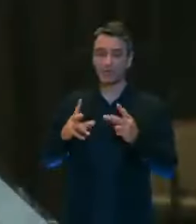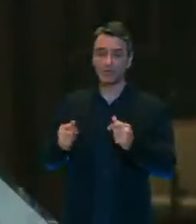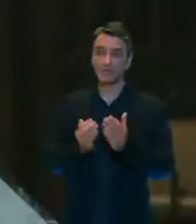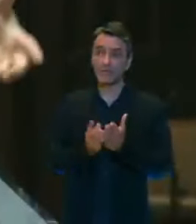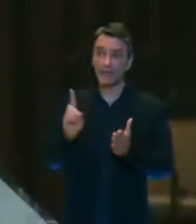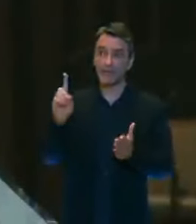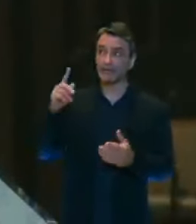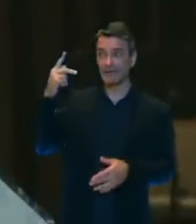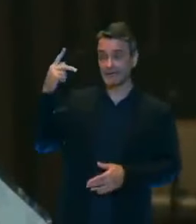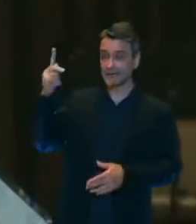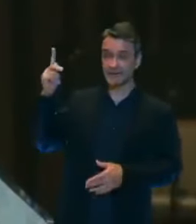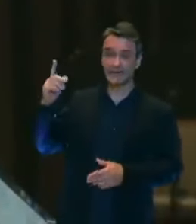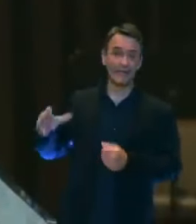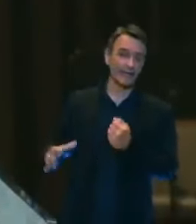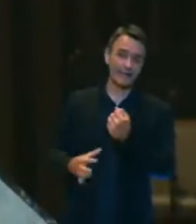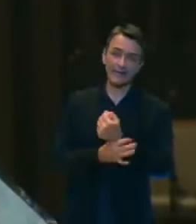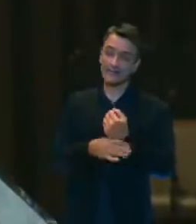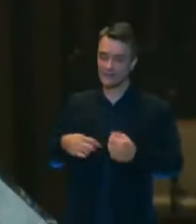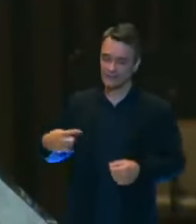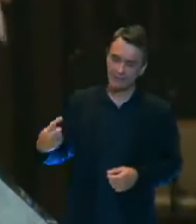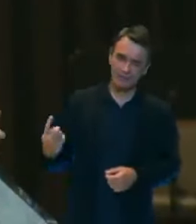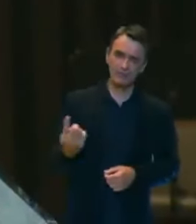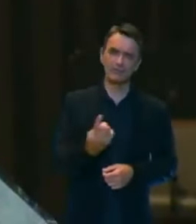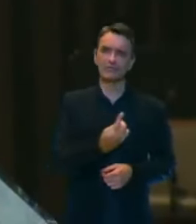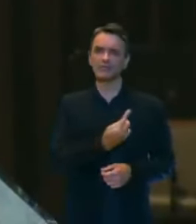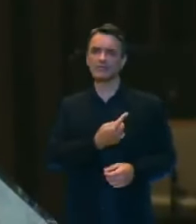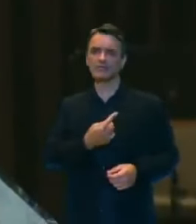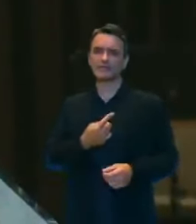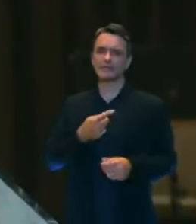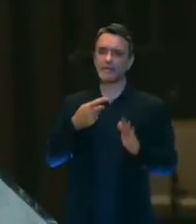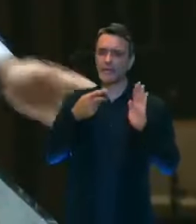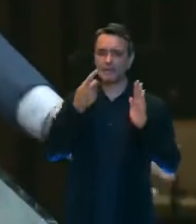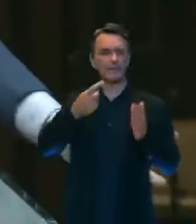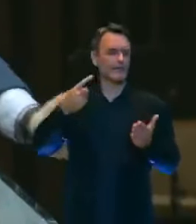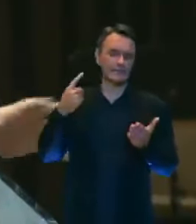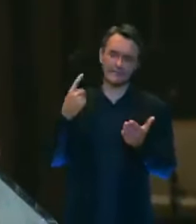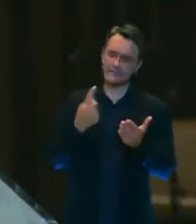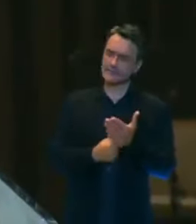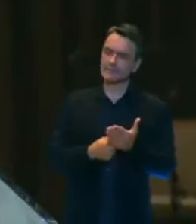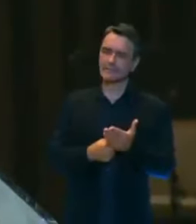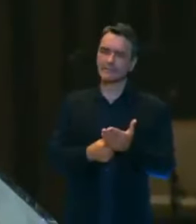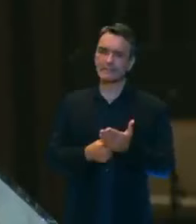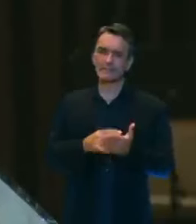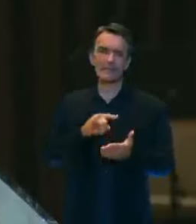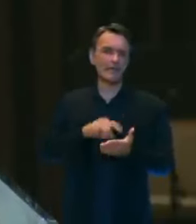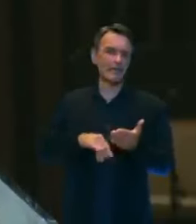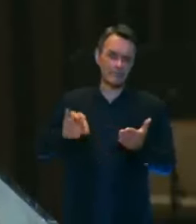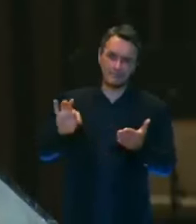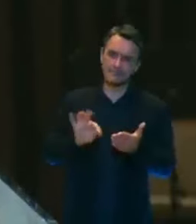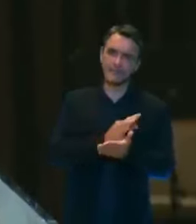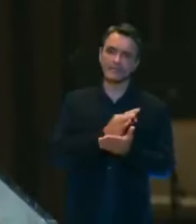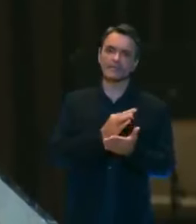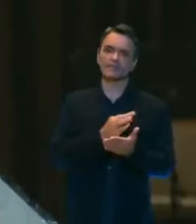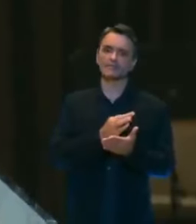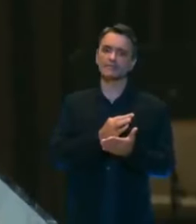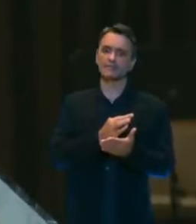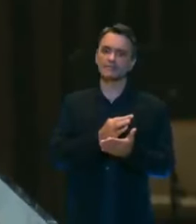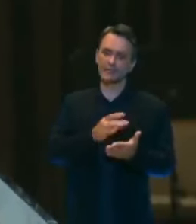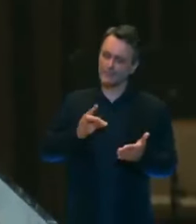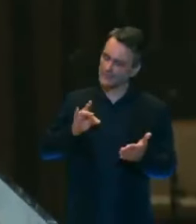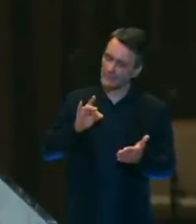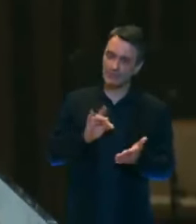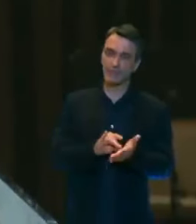é garantia, é promessa cumprida, é contrato assinado. O que ele diz